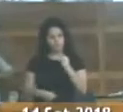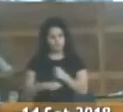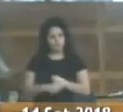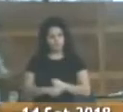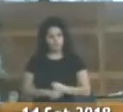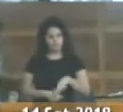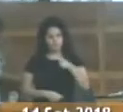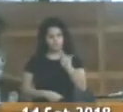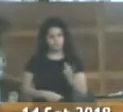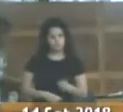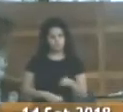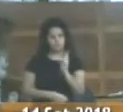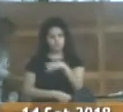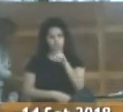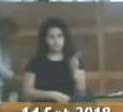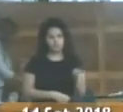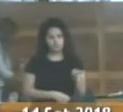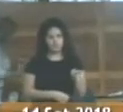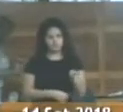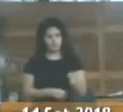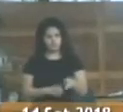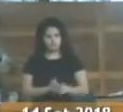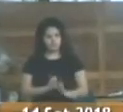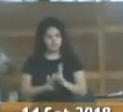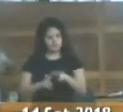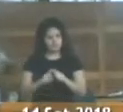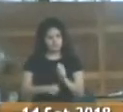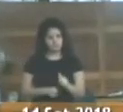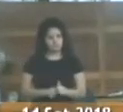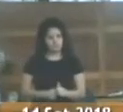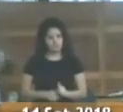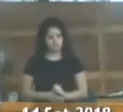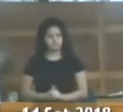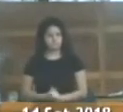professor de espanhol e de educação artística?